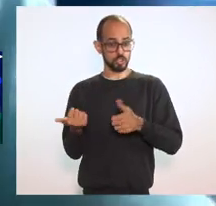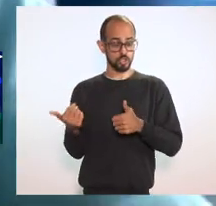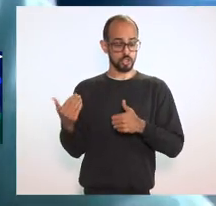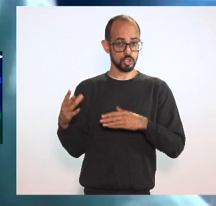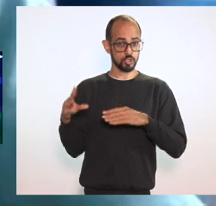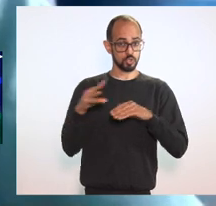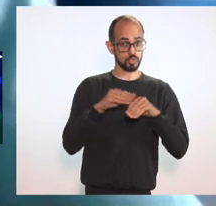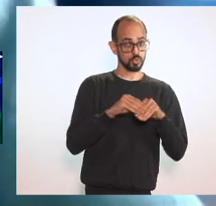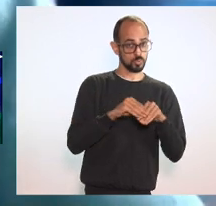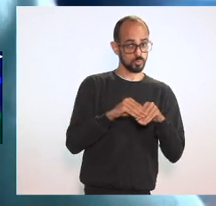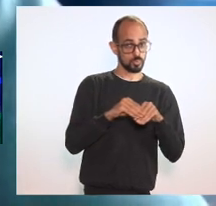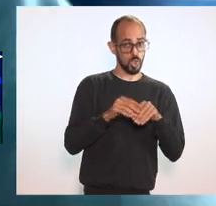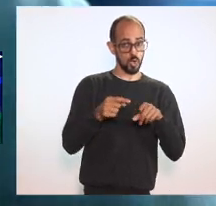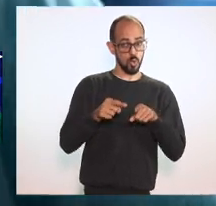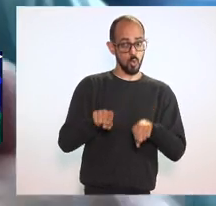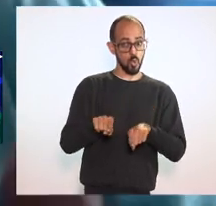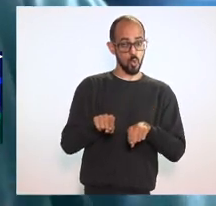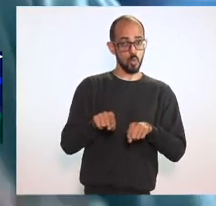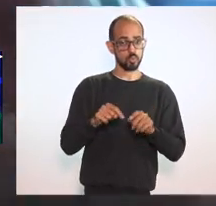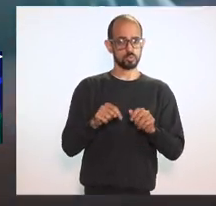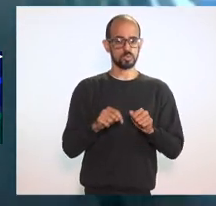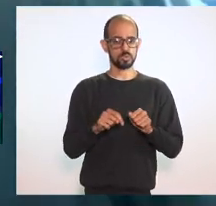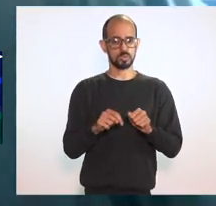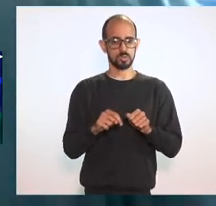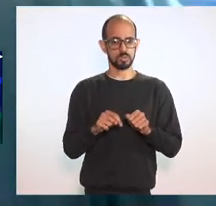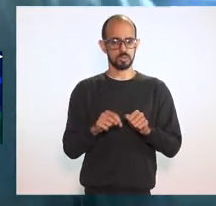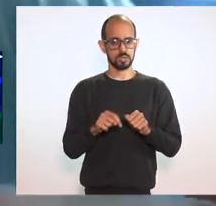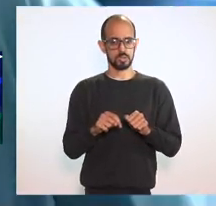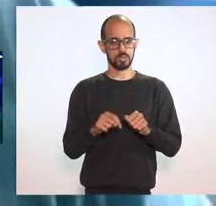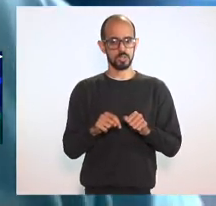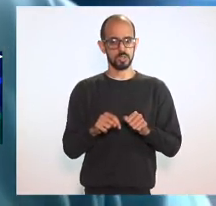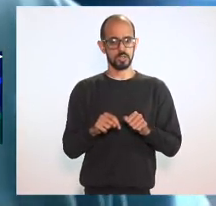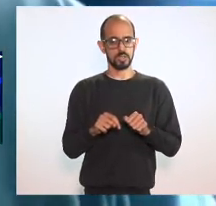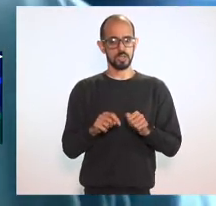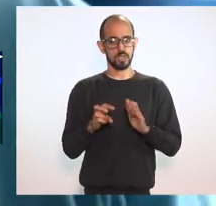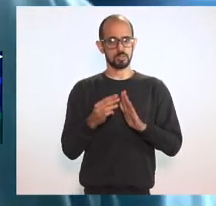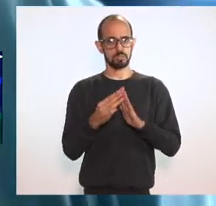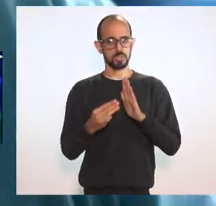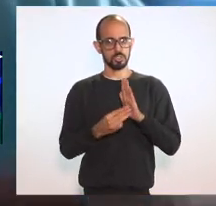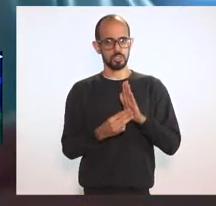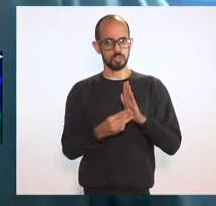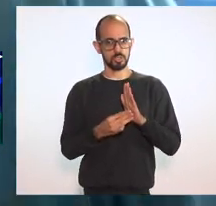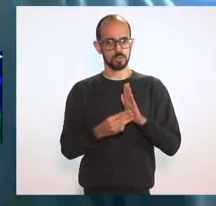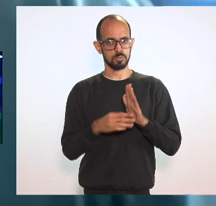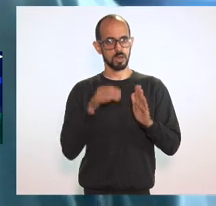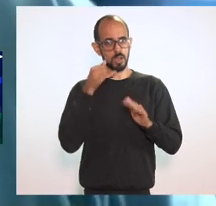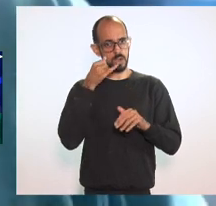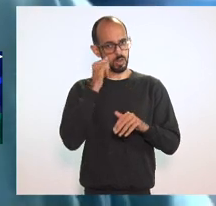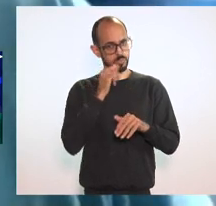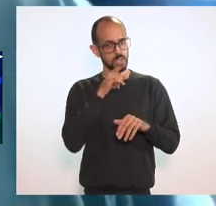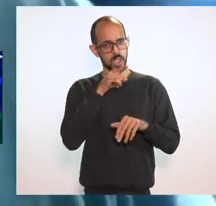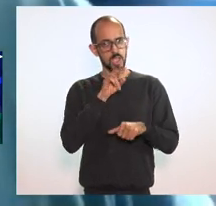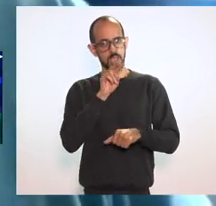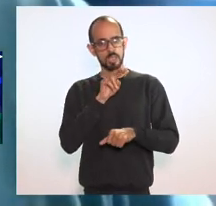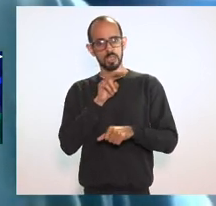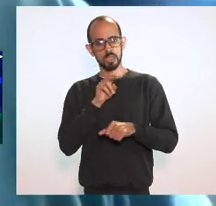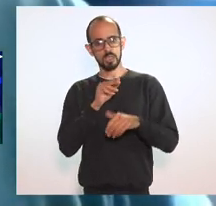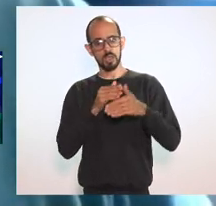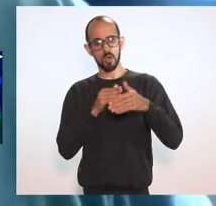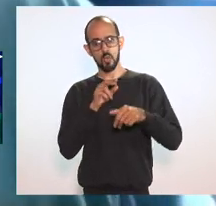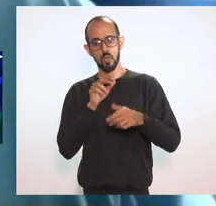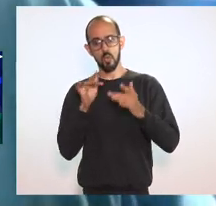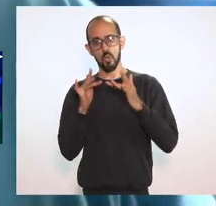precisam ser idênticas à dos prefeitos que identificar mas outras medidas de precaução de alimentação do